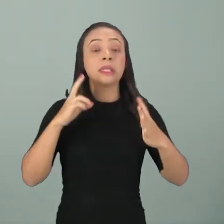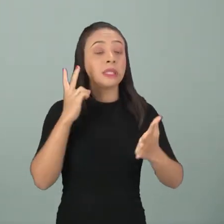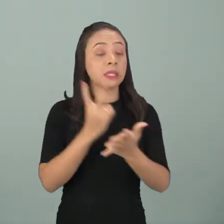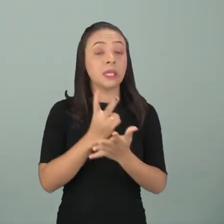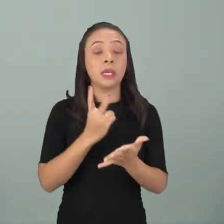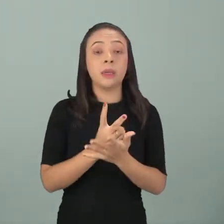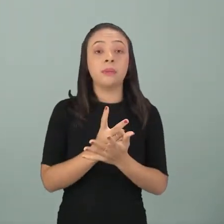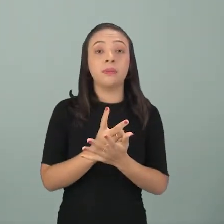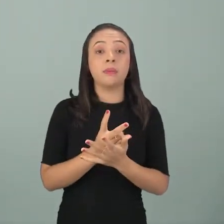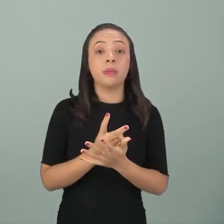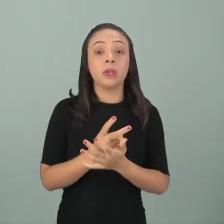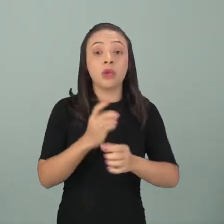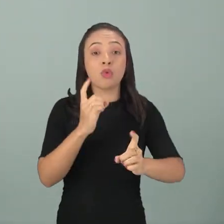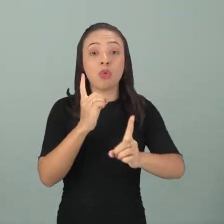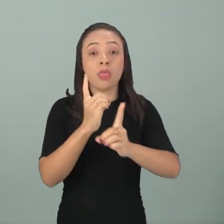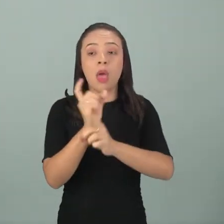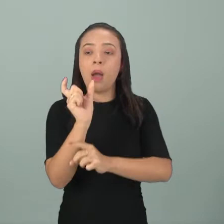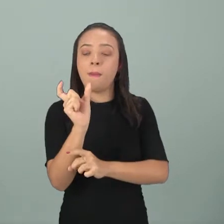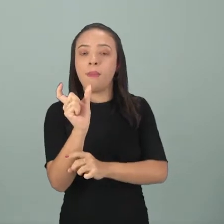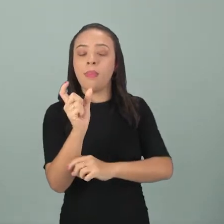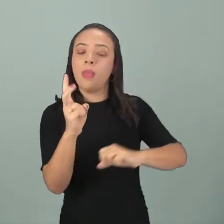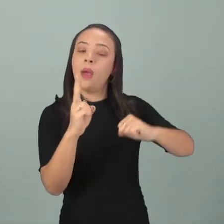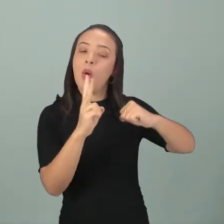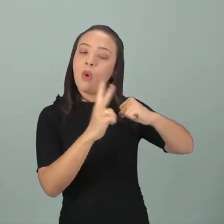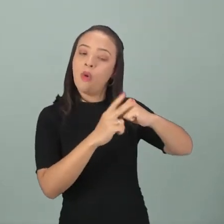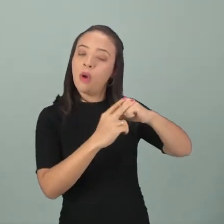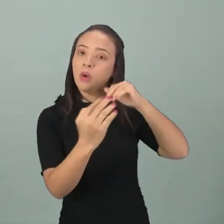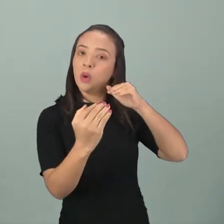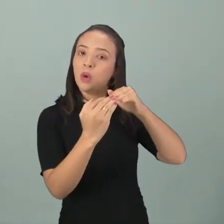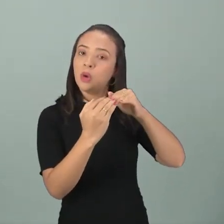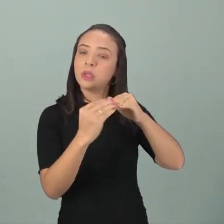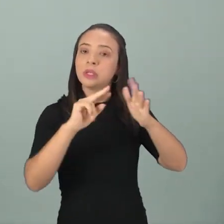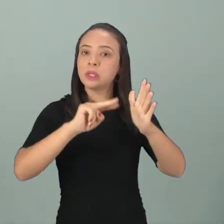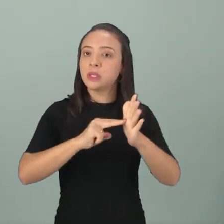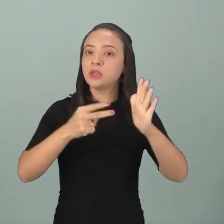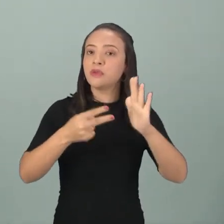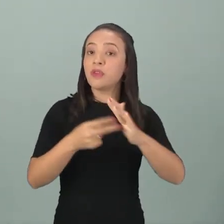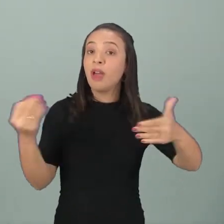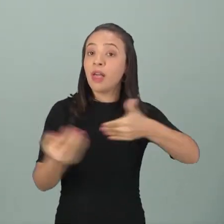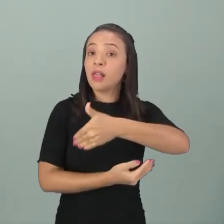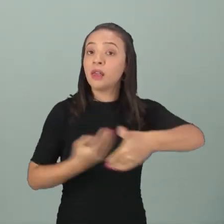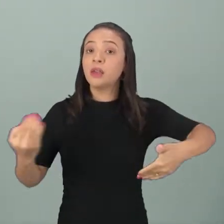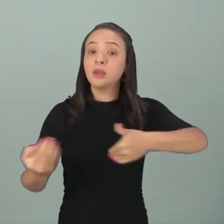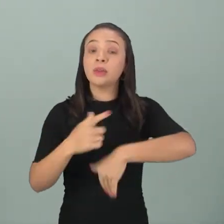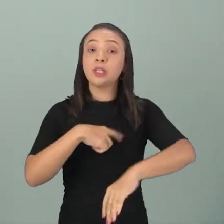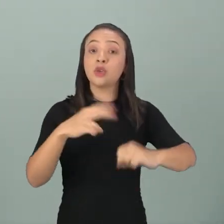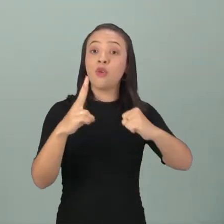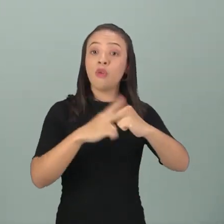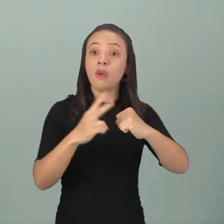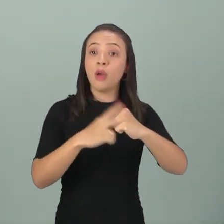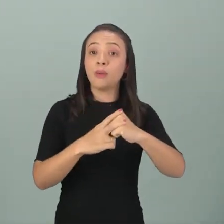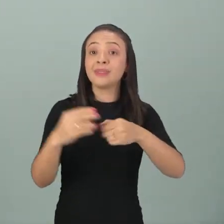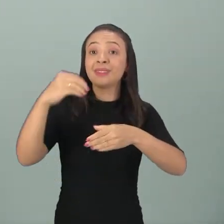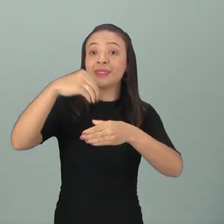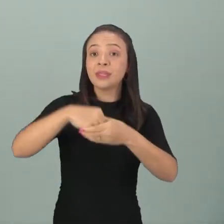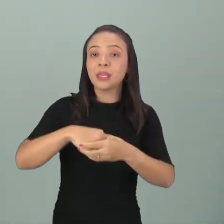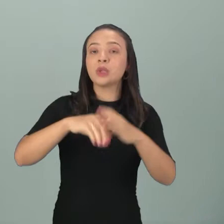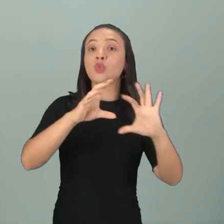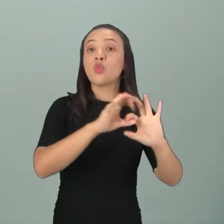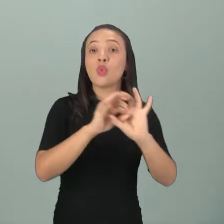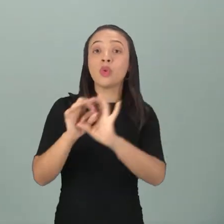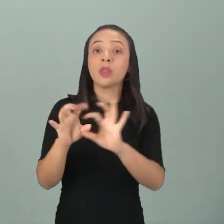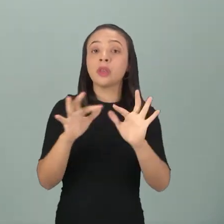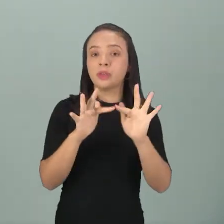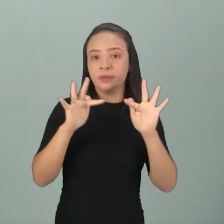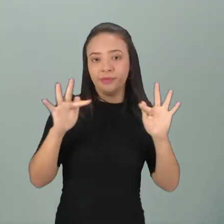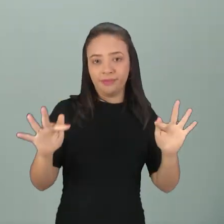que vocês ouvirem falar na concordância verbal, nós estaremos falando da relação do verbo dentro da nossa